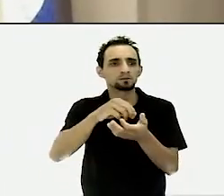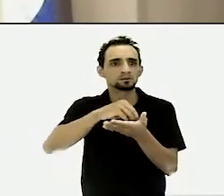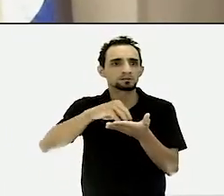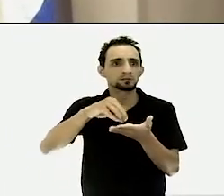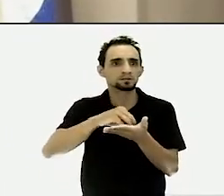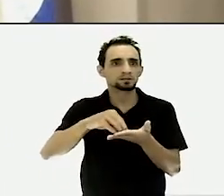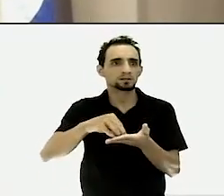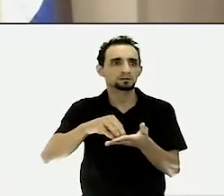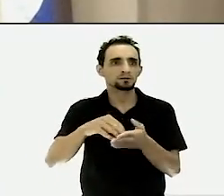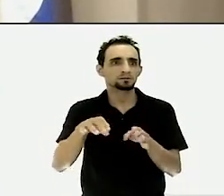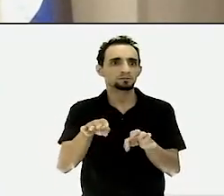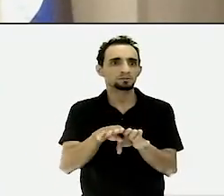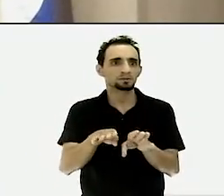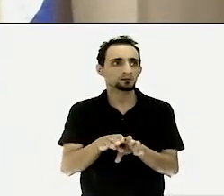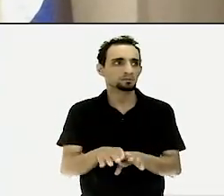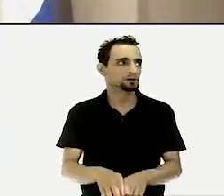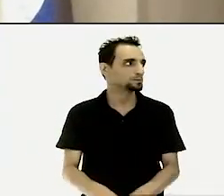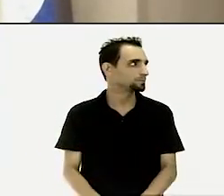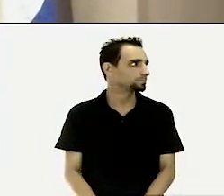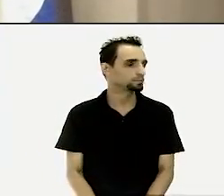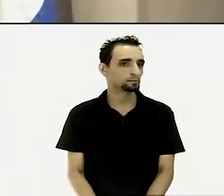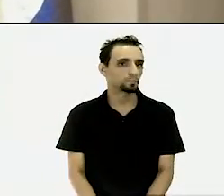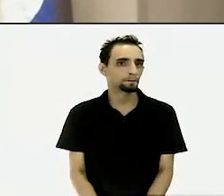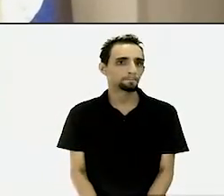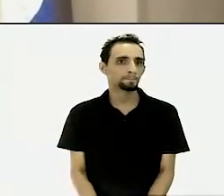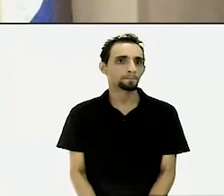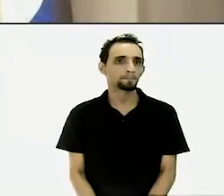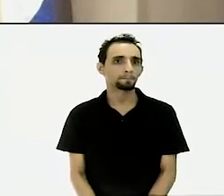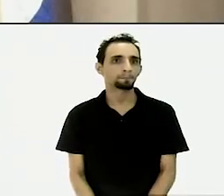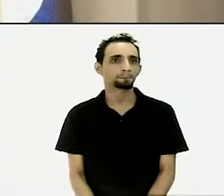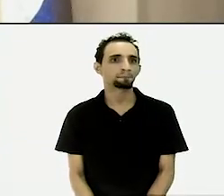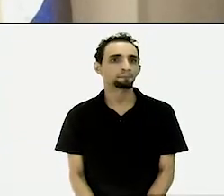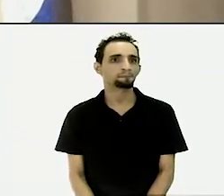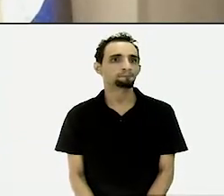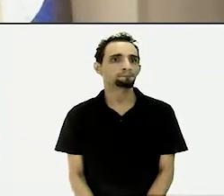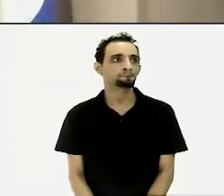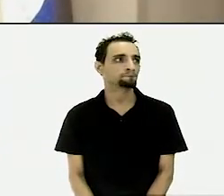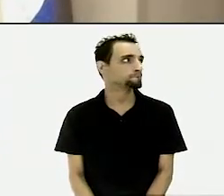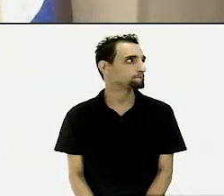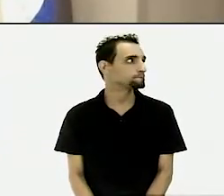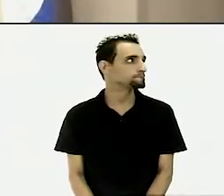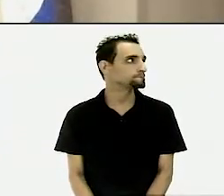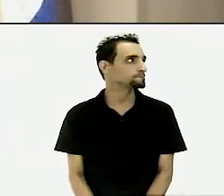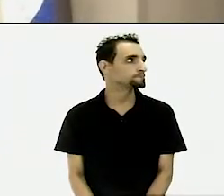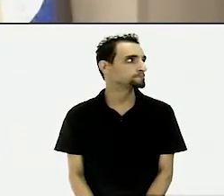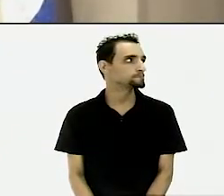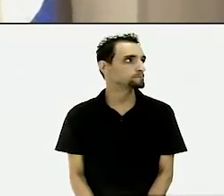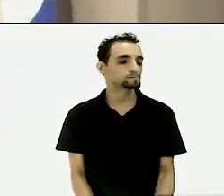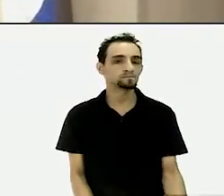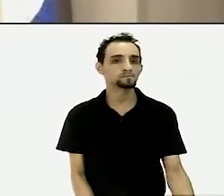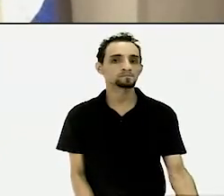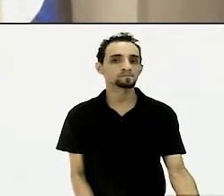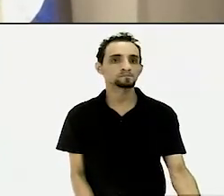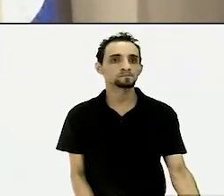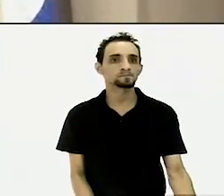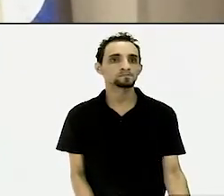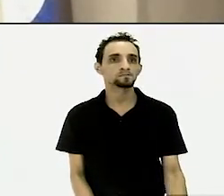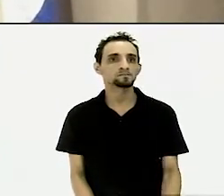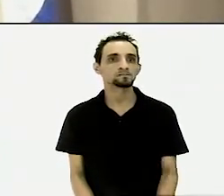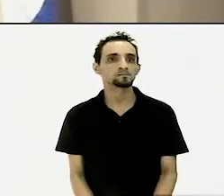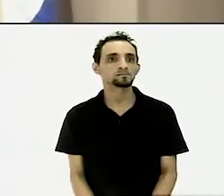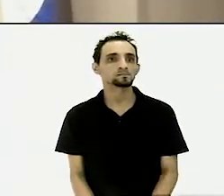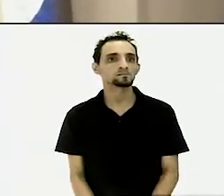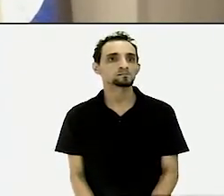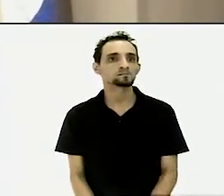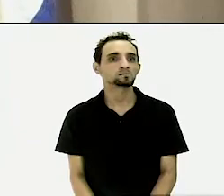provavelmente nós, na próxima semana, já depois da reunião, entraremos. Mas espero eu que eu consiga lá uma